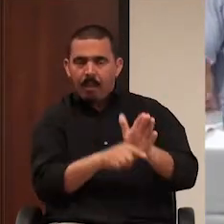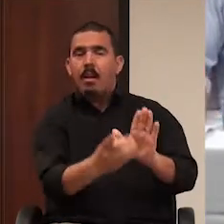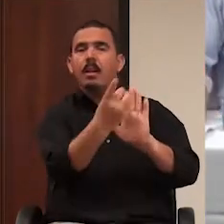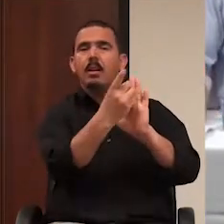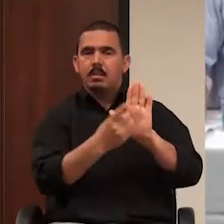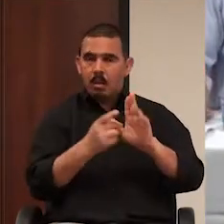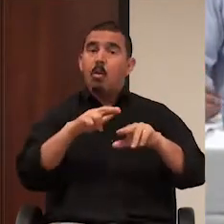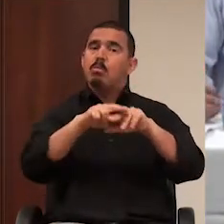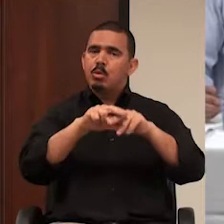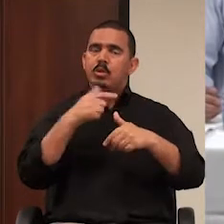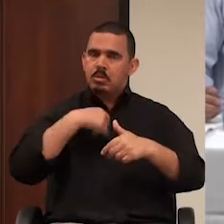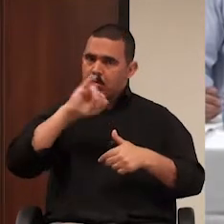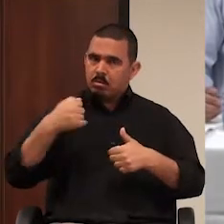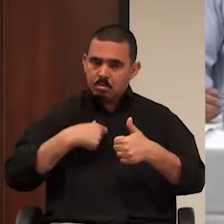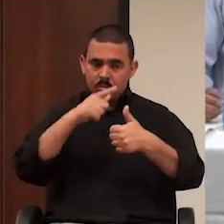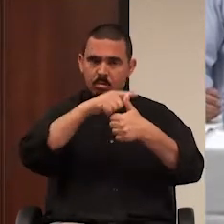momentos lógicos do processo.